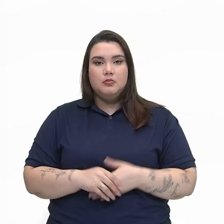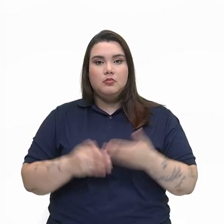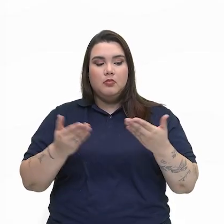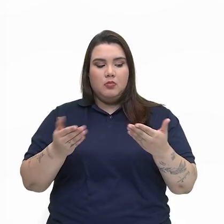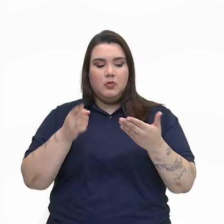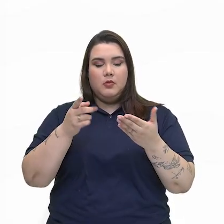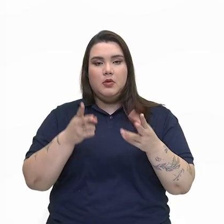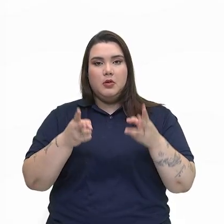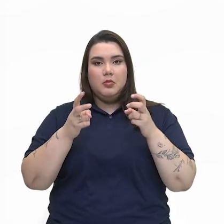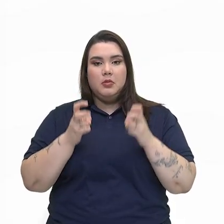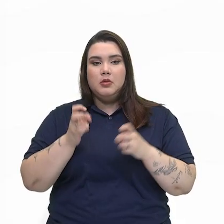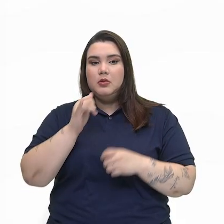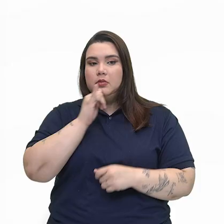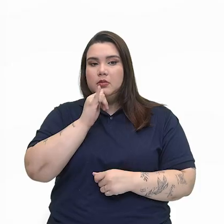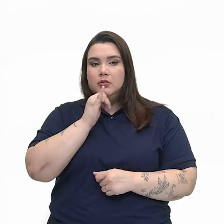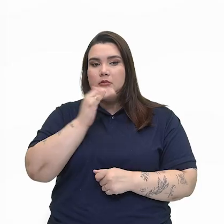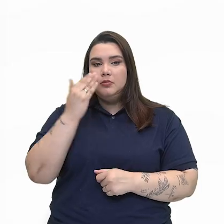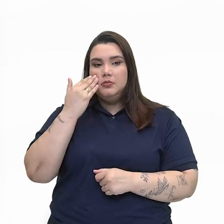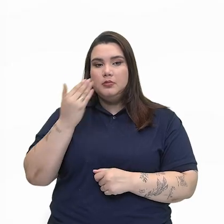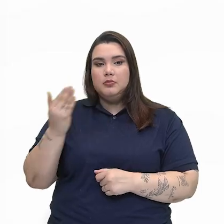tem o nosso exemplo, olha lá.